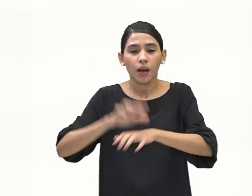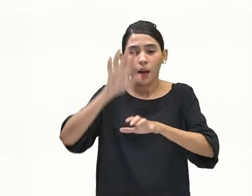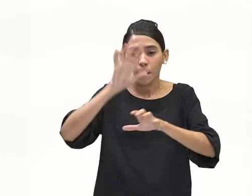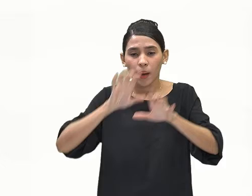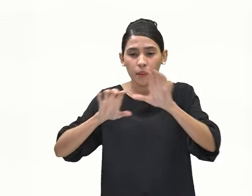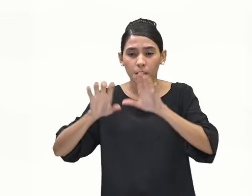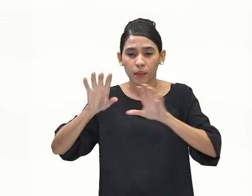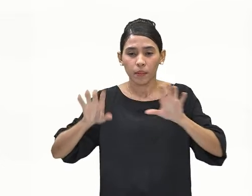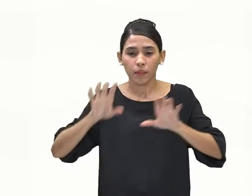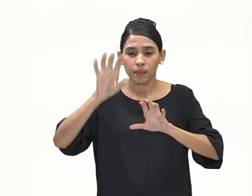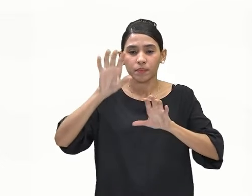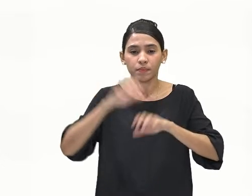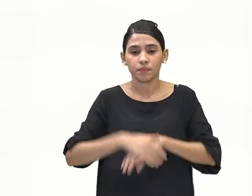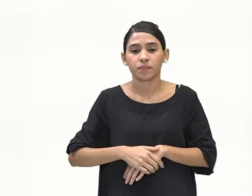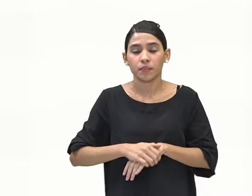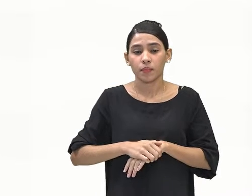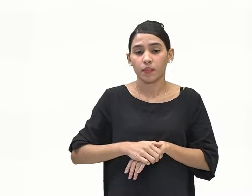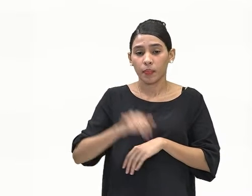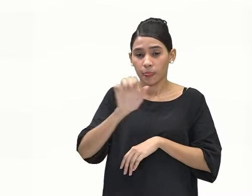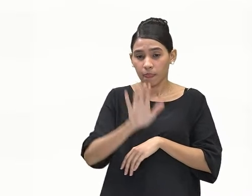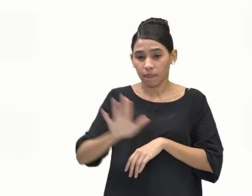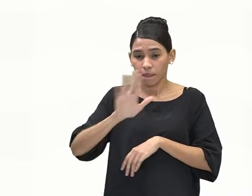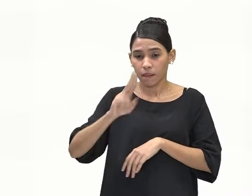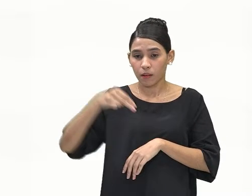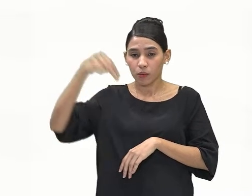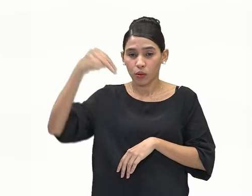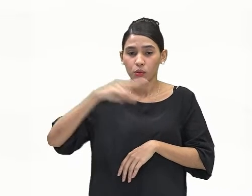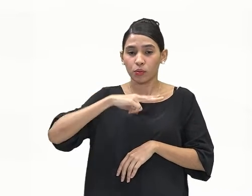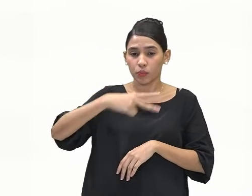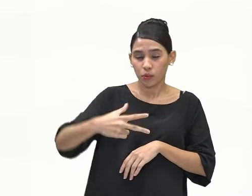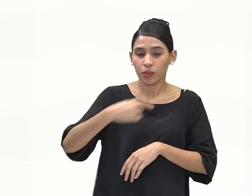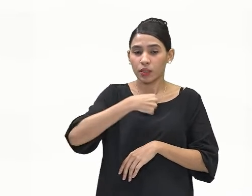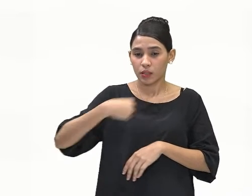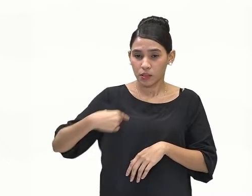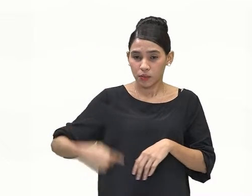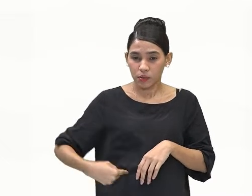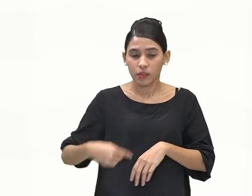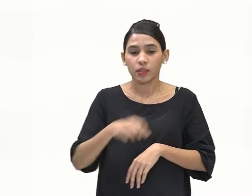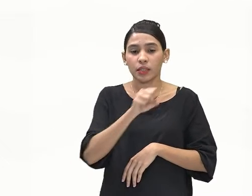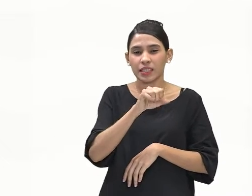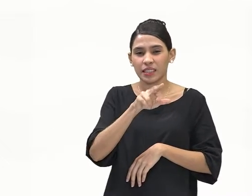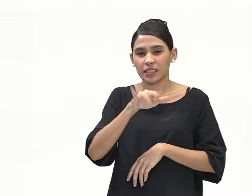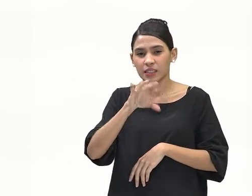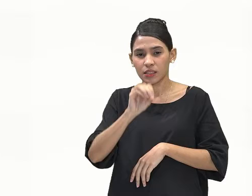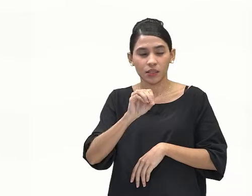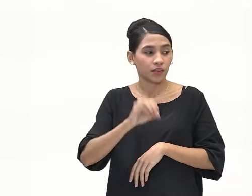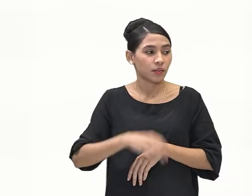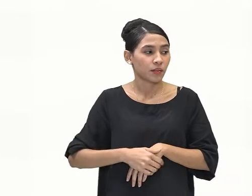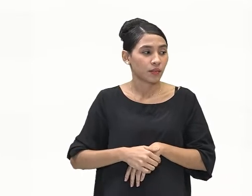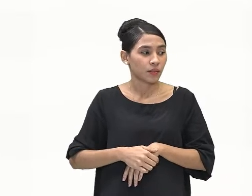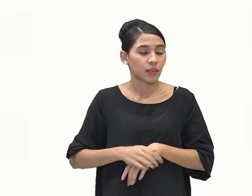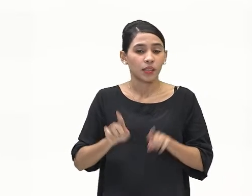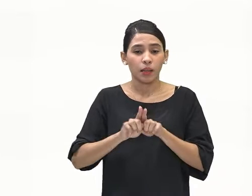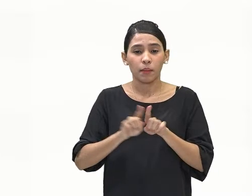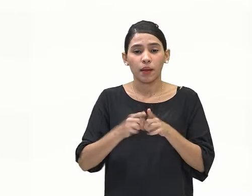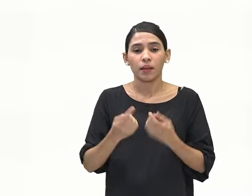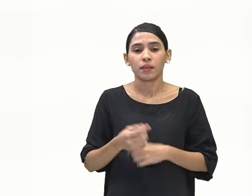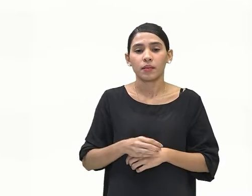distribuíram ao longo. Na região norte, portugueses, japoneses e sírio-libaneses. Na região